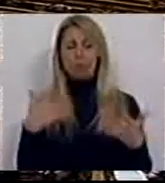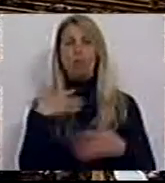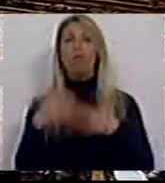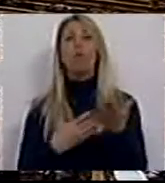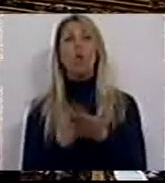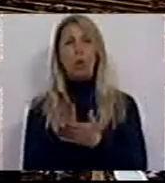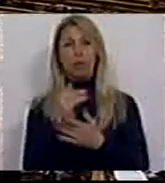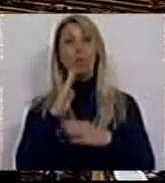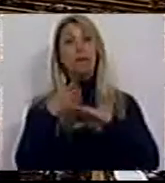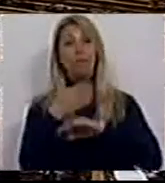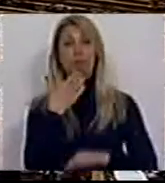intervenção se faz favor muito obrigado